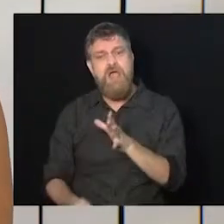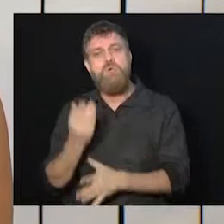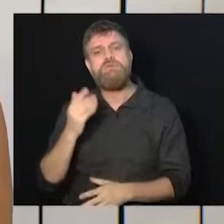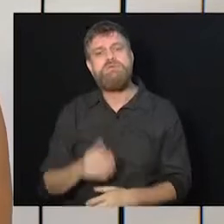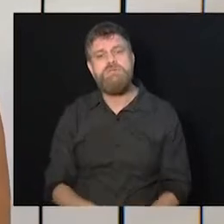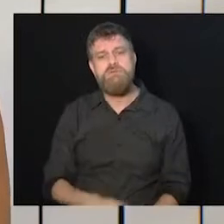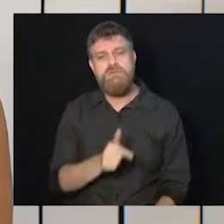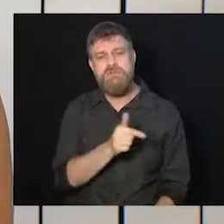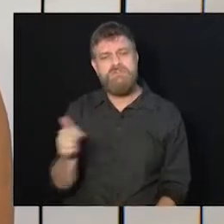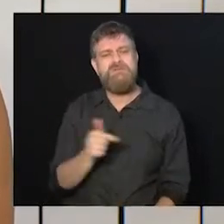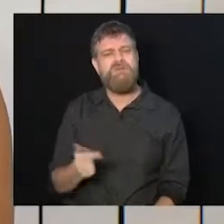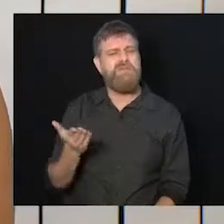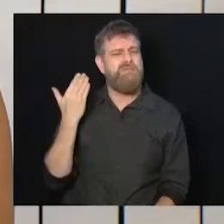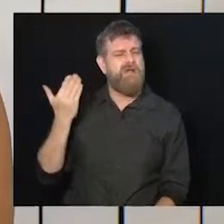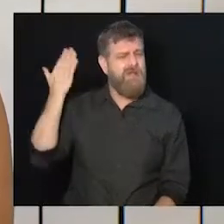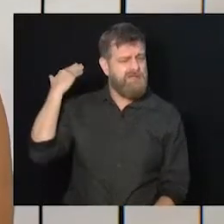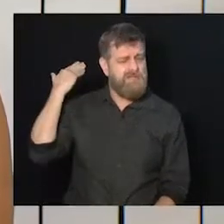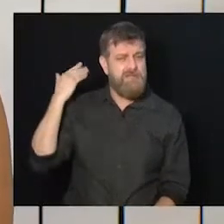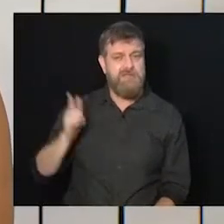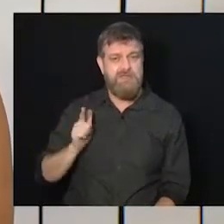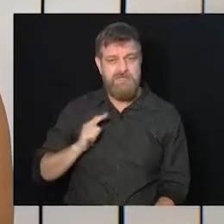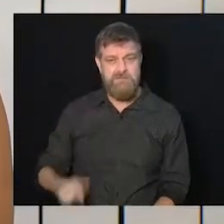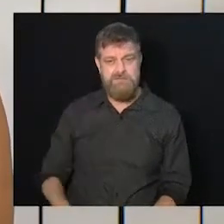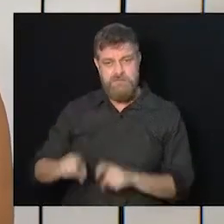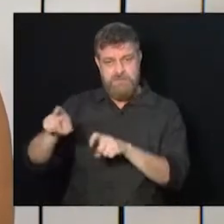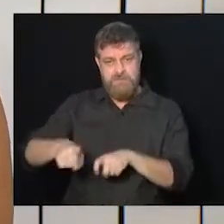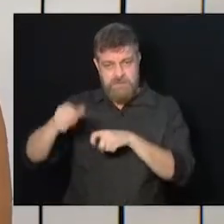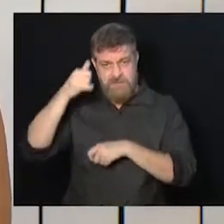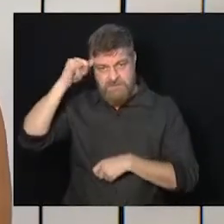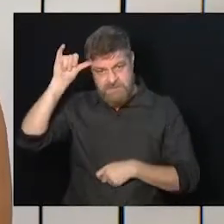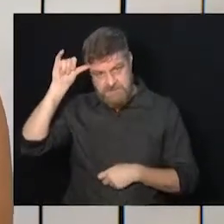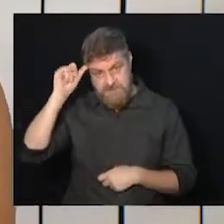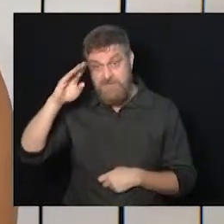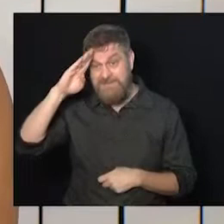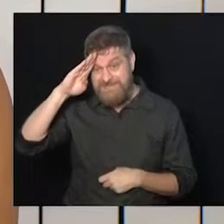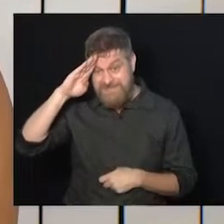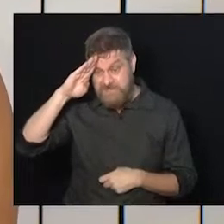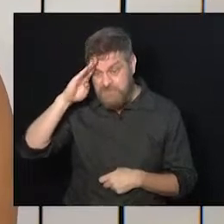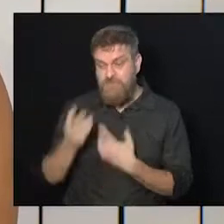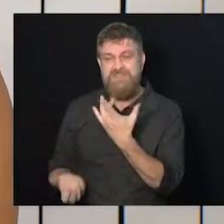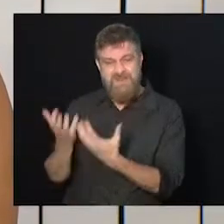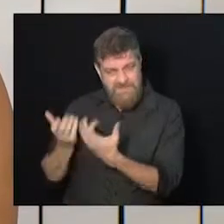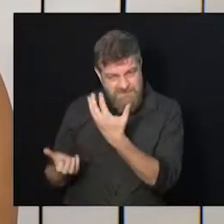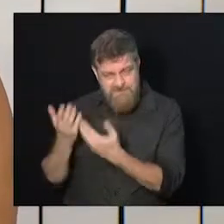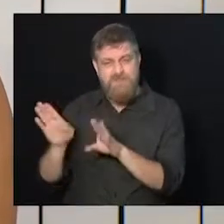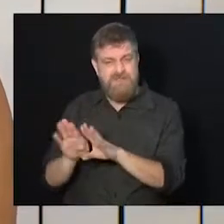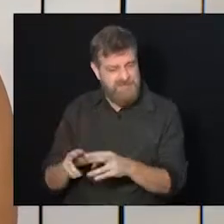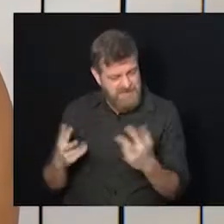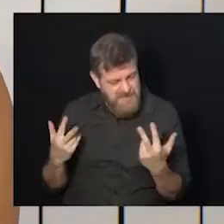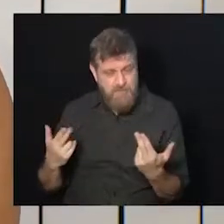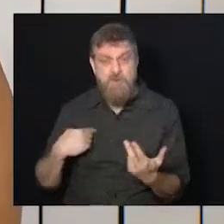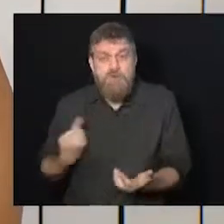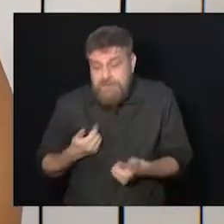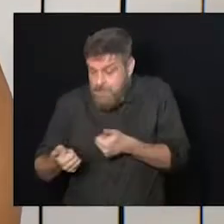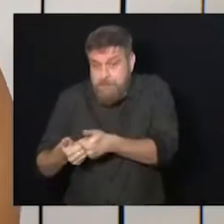semana retrasada, fogo na fazenda do Exército. Como que fica aqui perto de